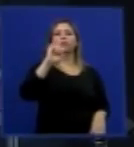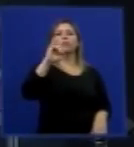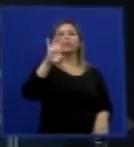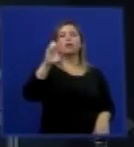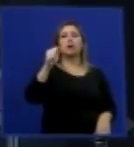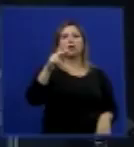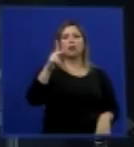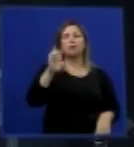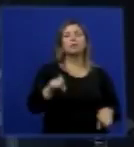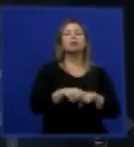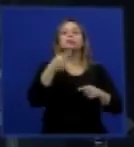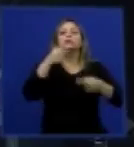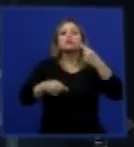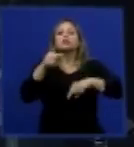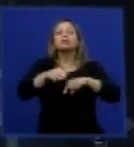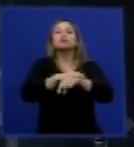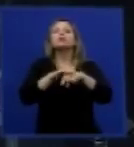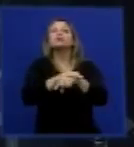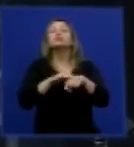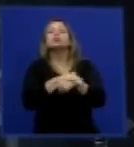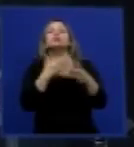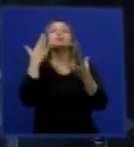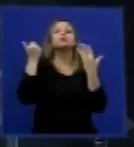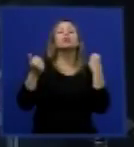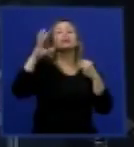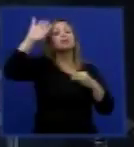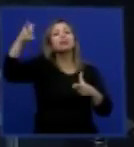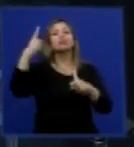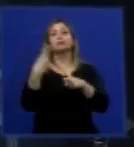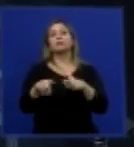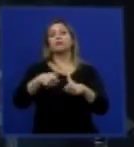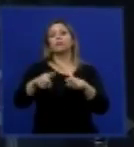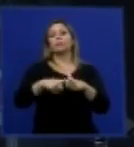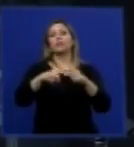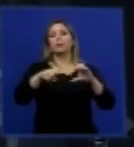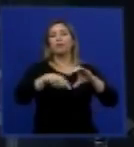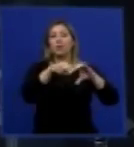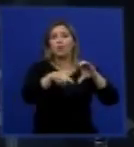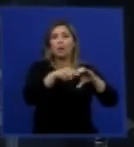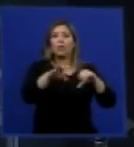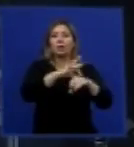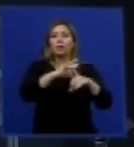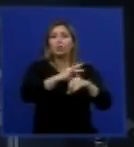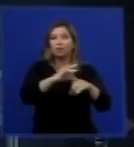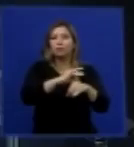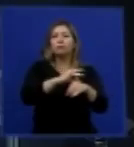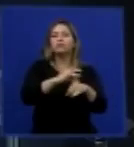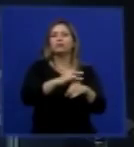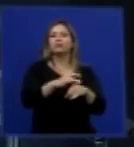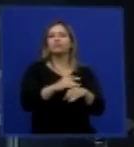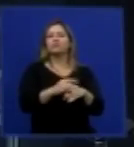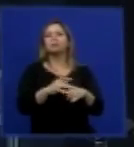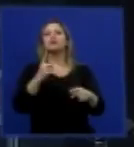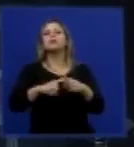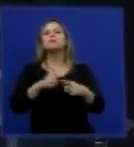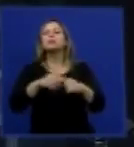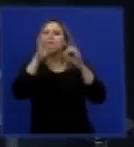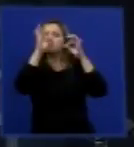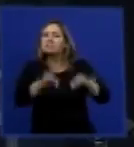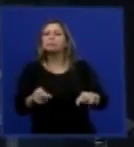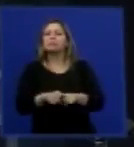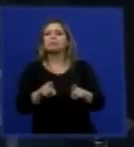discutido em nível Nacional são efetivas soluções o que nós gostaríamos de ver é a possibilidade